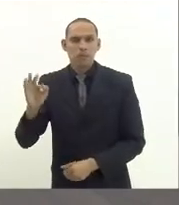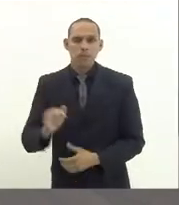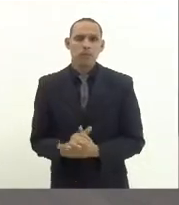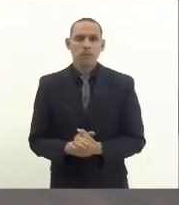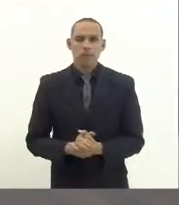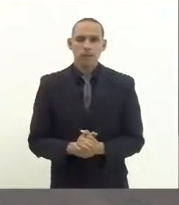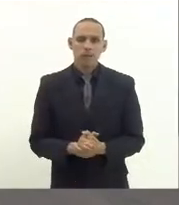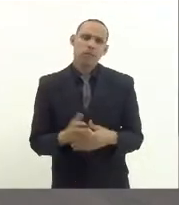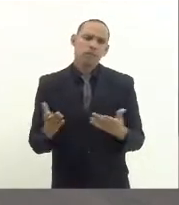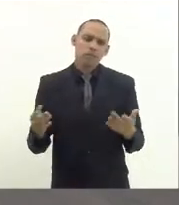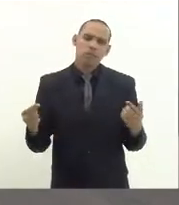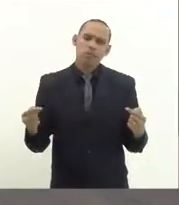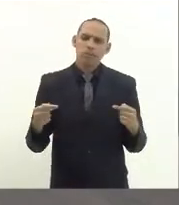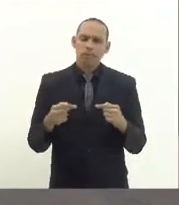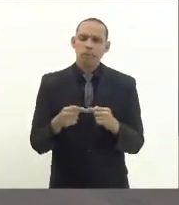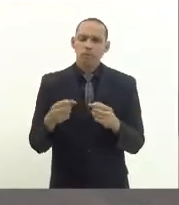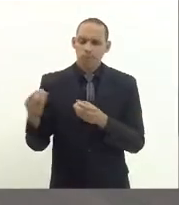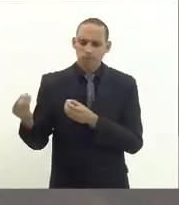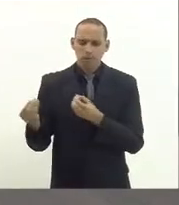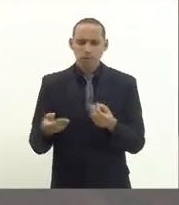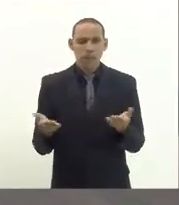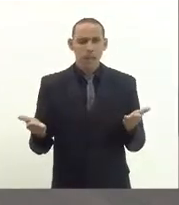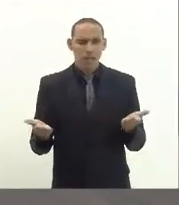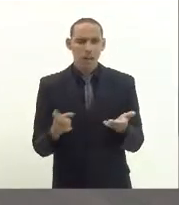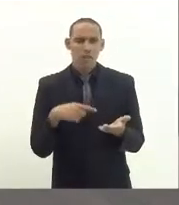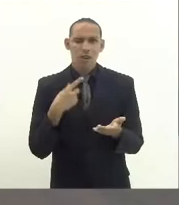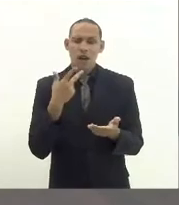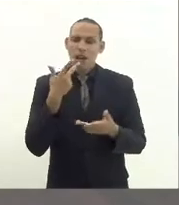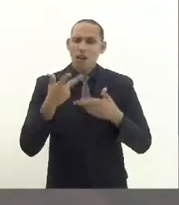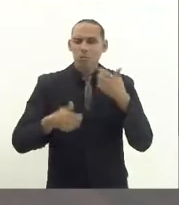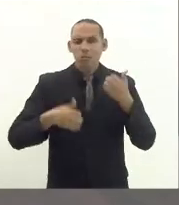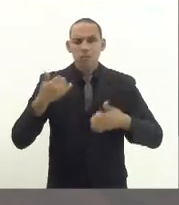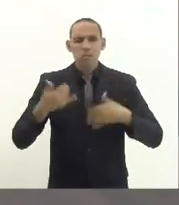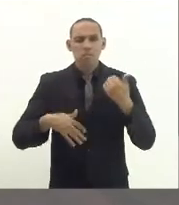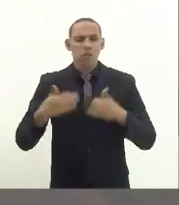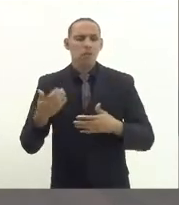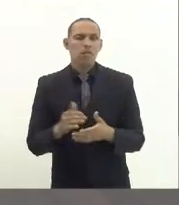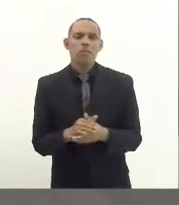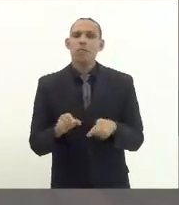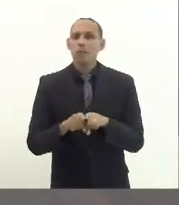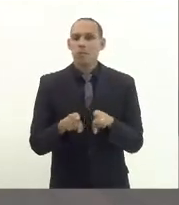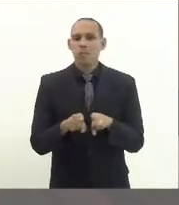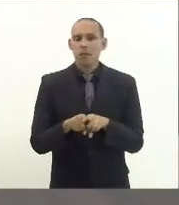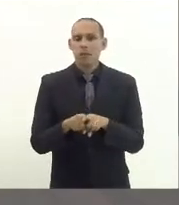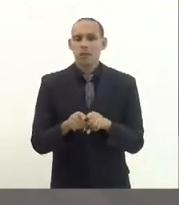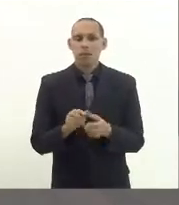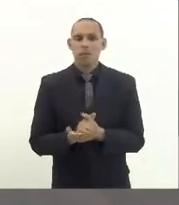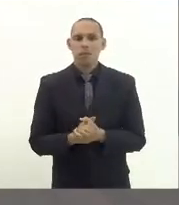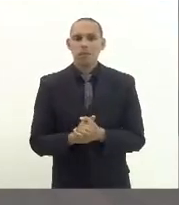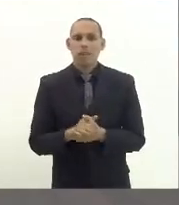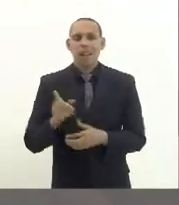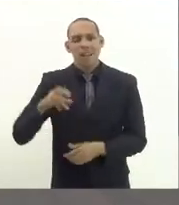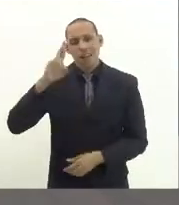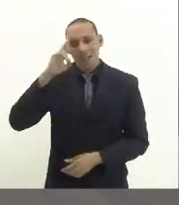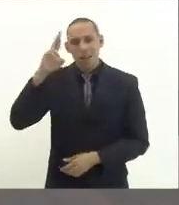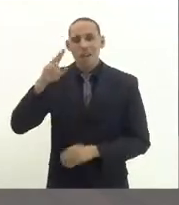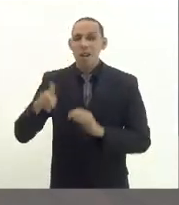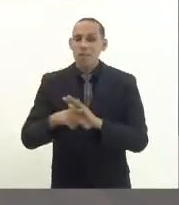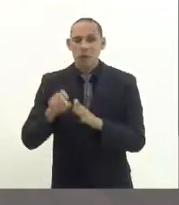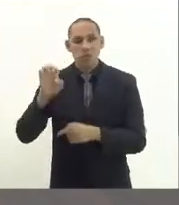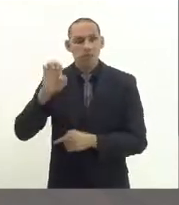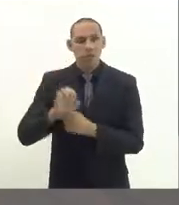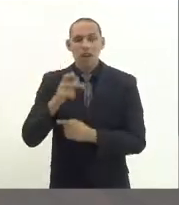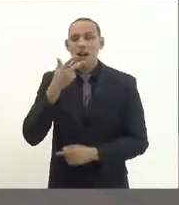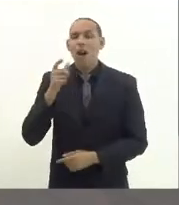e é muito apropriado trazer nesse momento em que a gente fala inclusive por parte de uma autoridade de estado